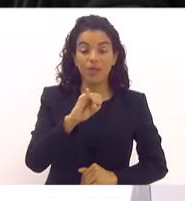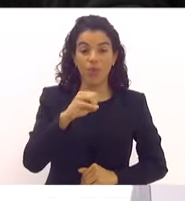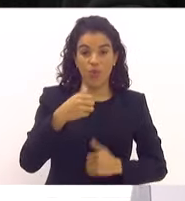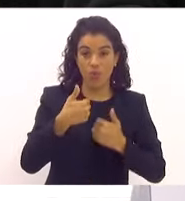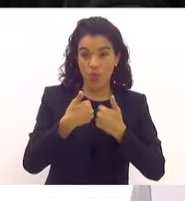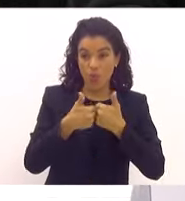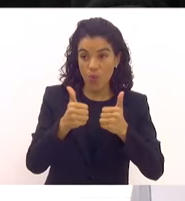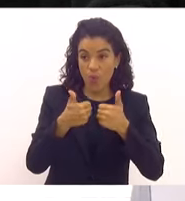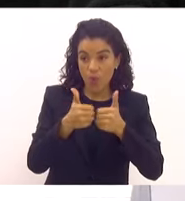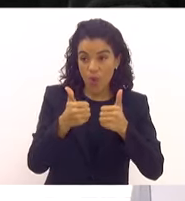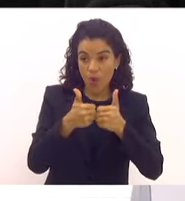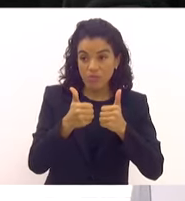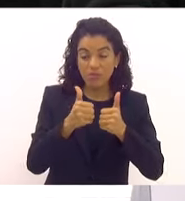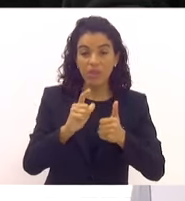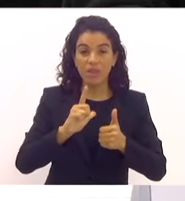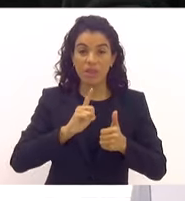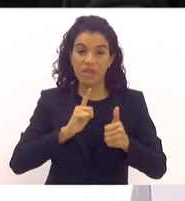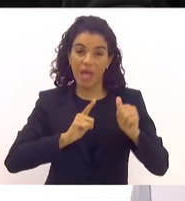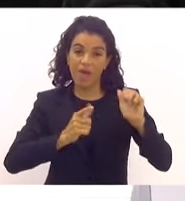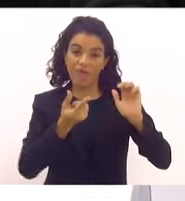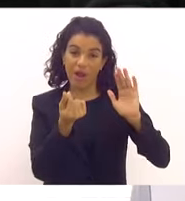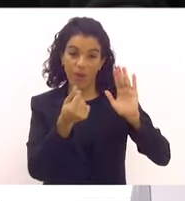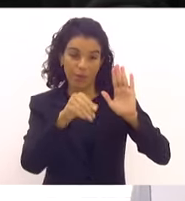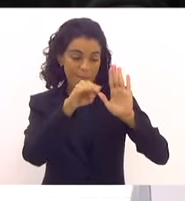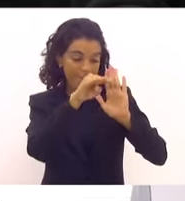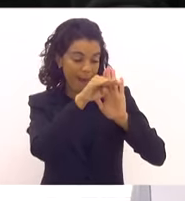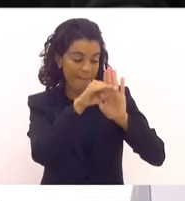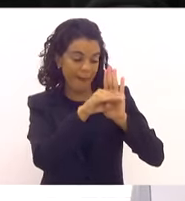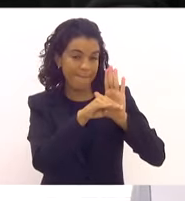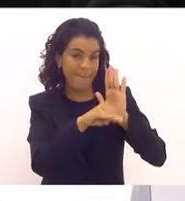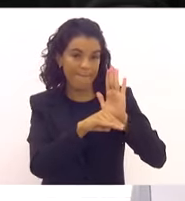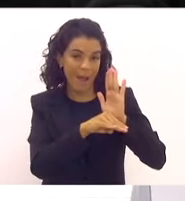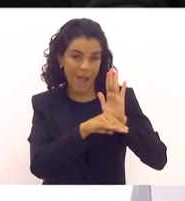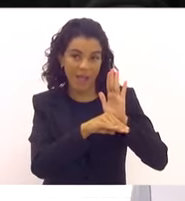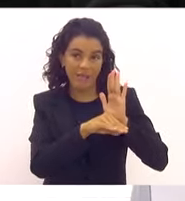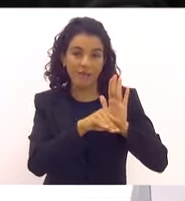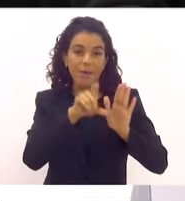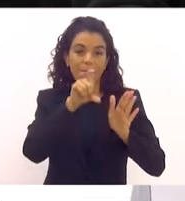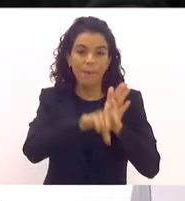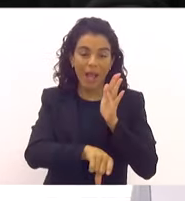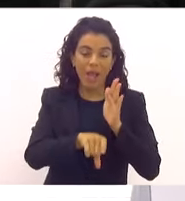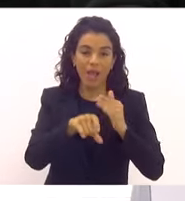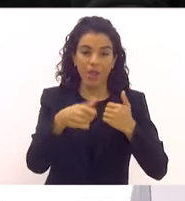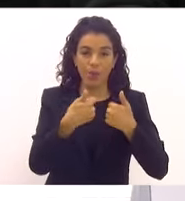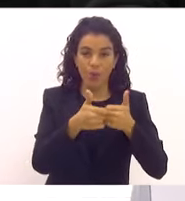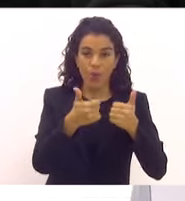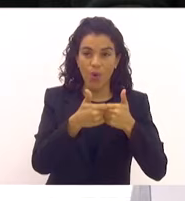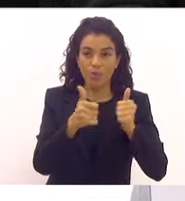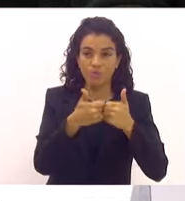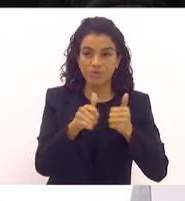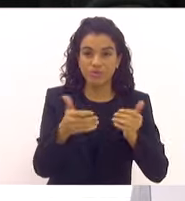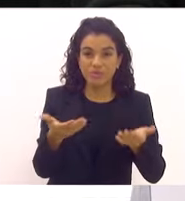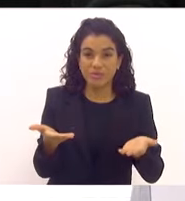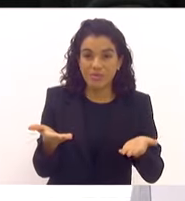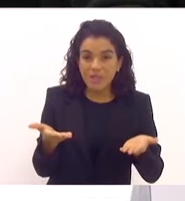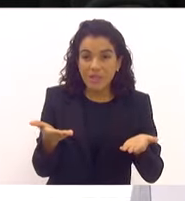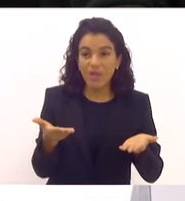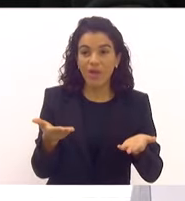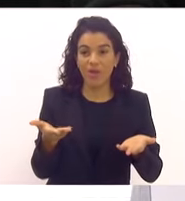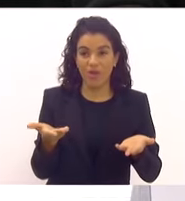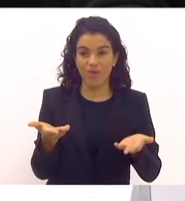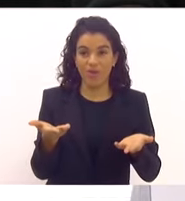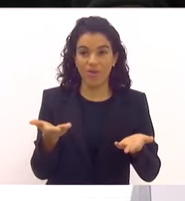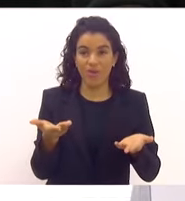está dentro do valor da tarifa, quando passou os 7 anos, de quem é o ônibus? Seria do Estado